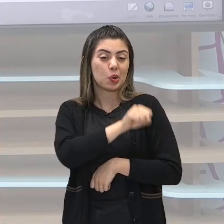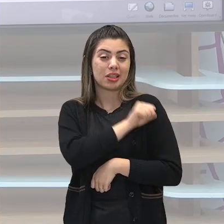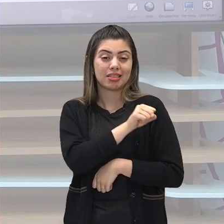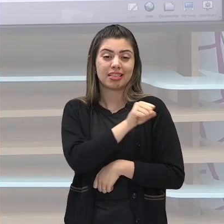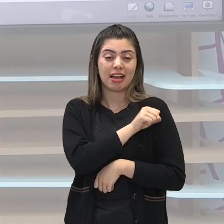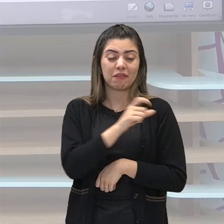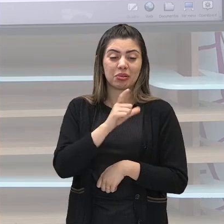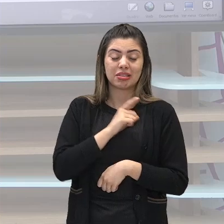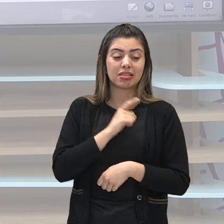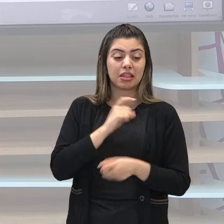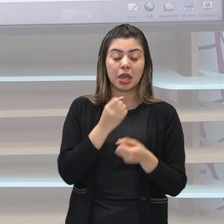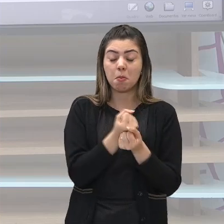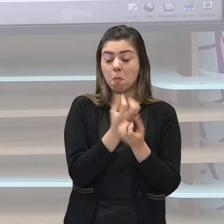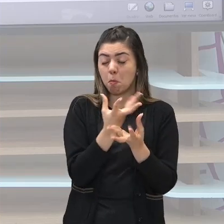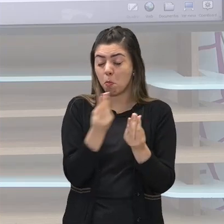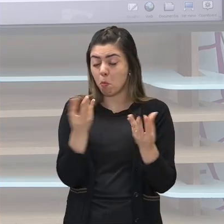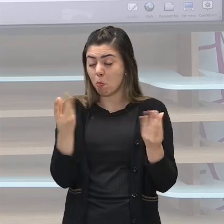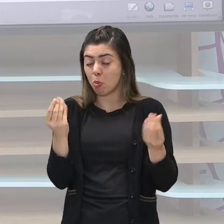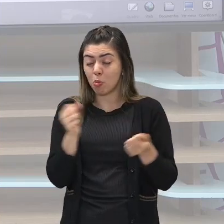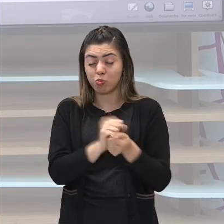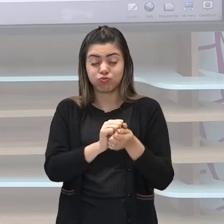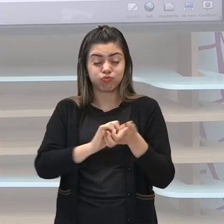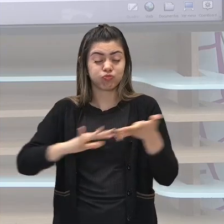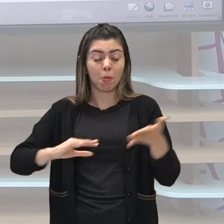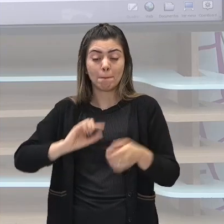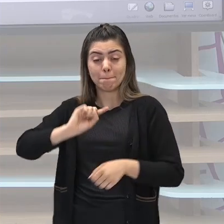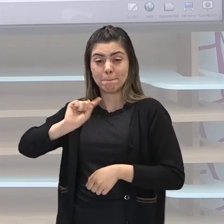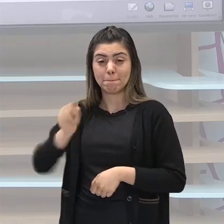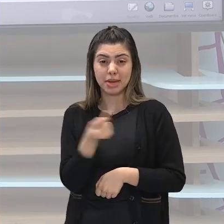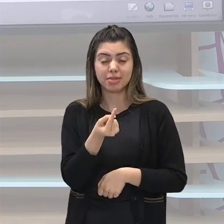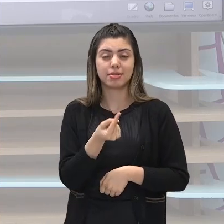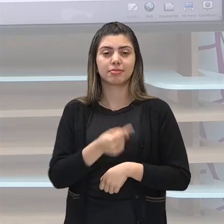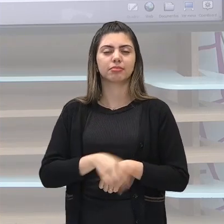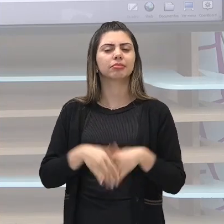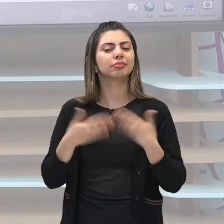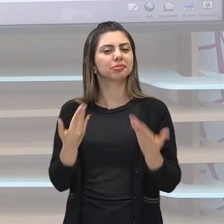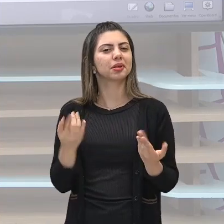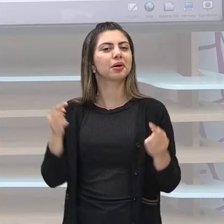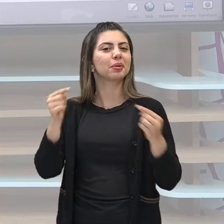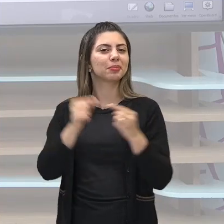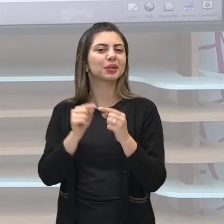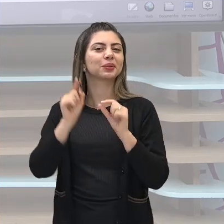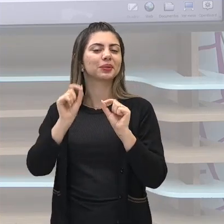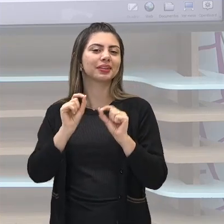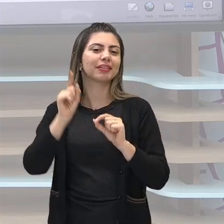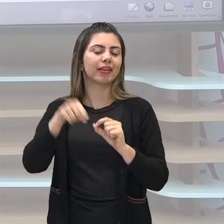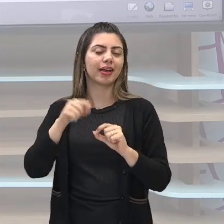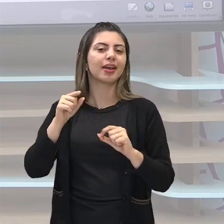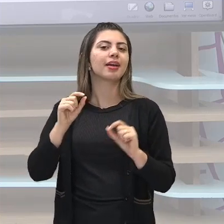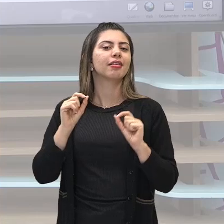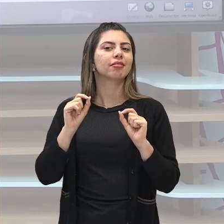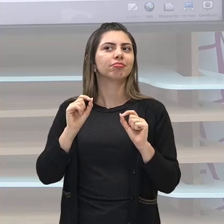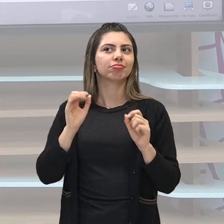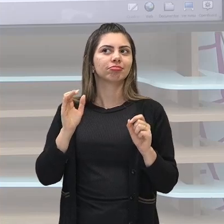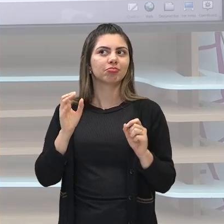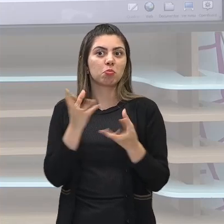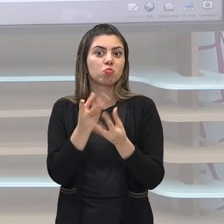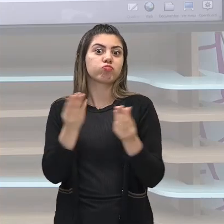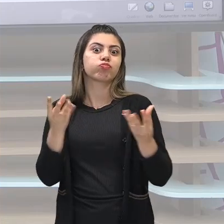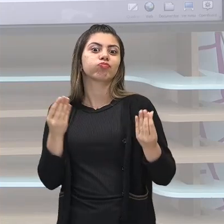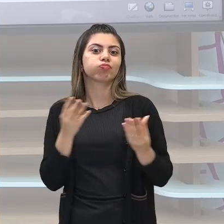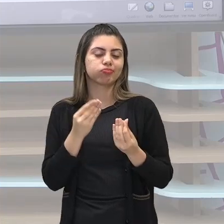de exercícios para fazer. Então, traz uma ideia de exagero no contexto